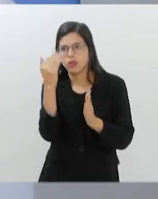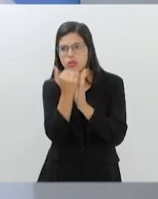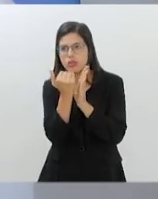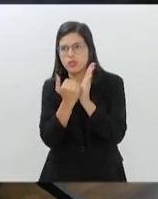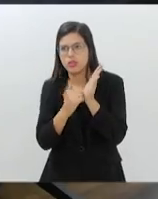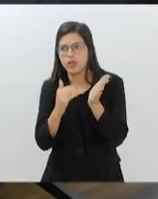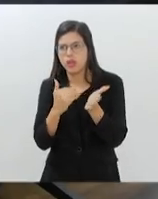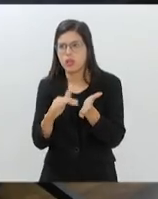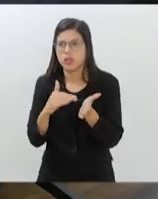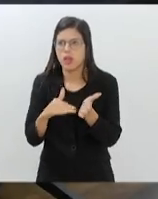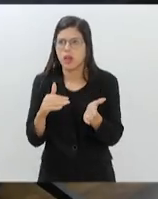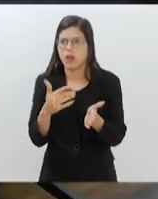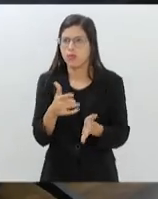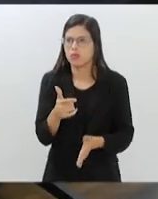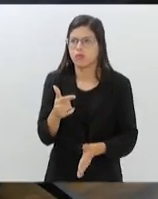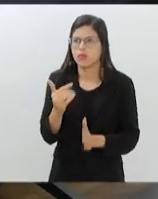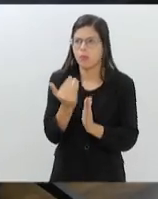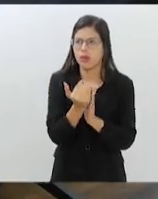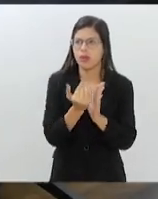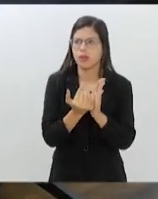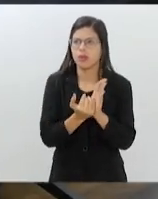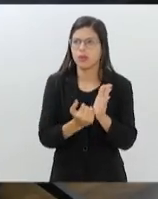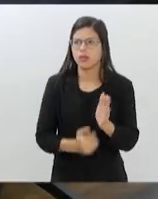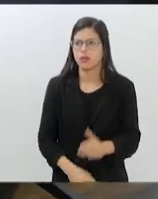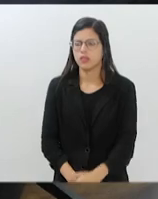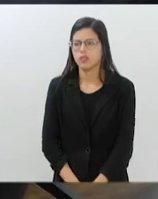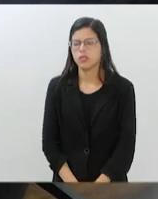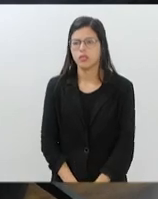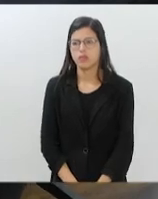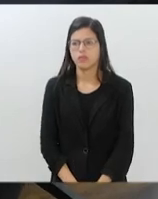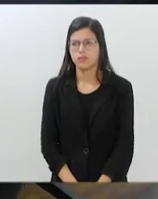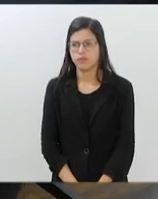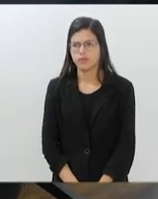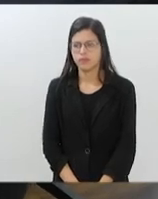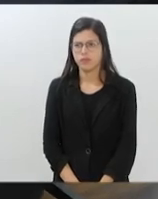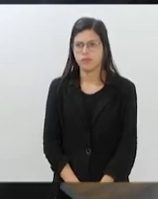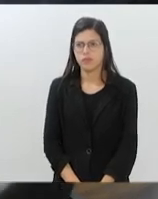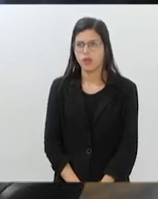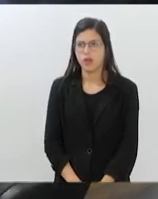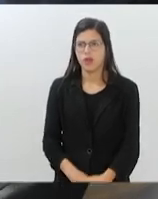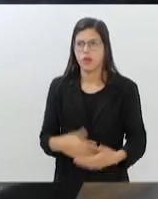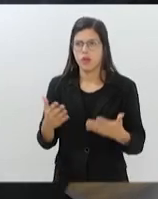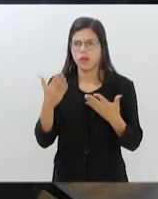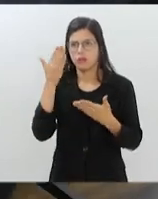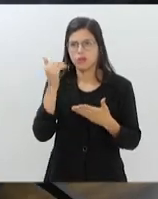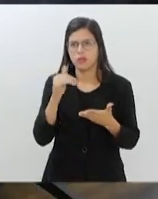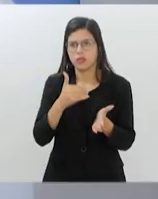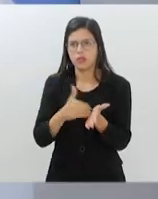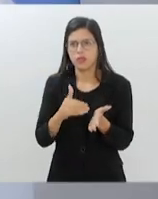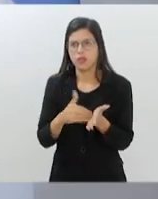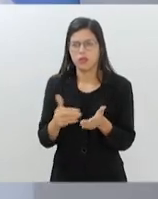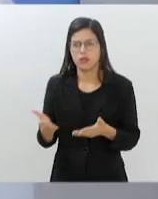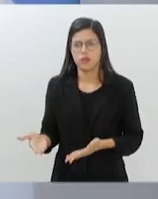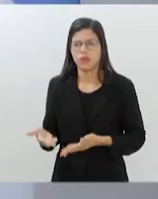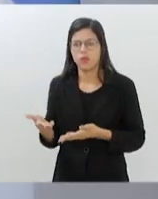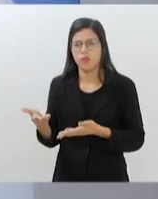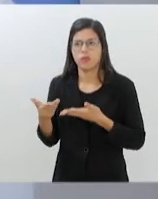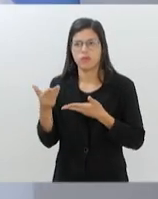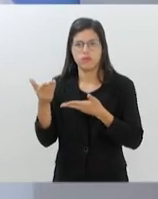dos demais tô falando Secret por favor vamos deliberar então a apresentação dessa lista eu quero saber quem foram os secretários convidados e o que efetivamente